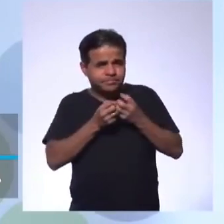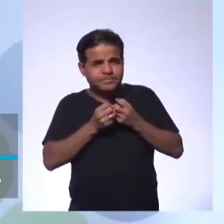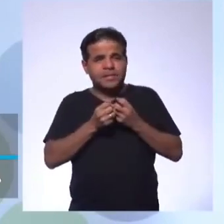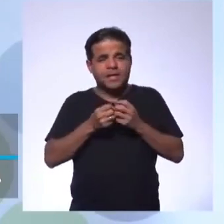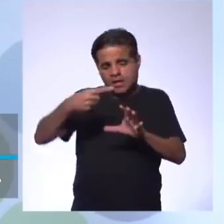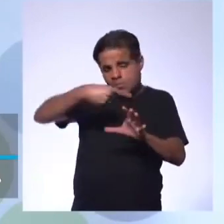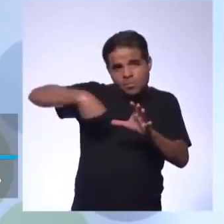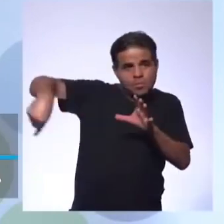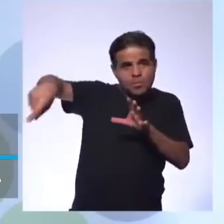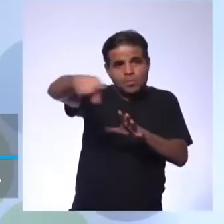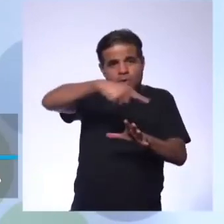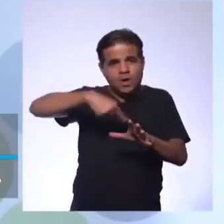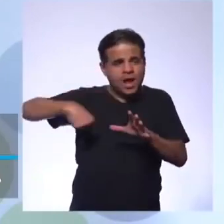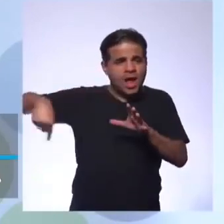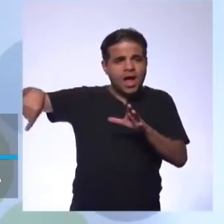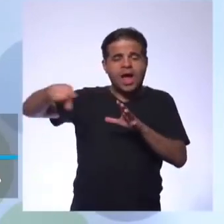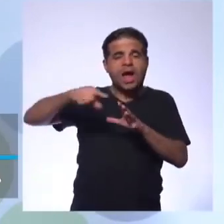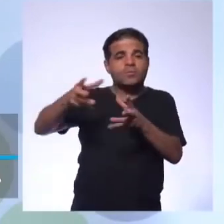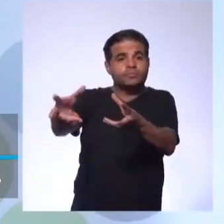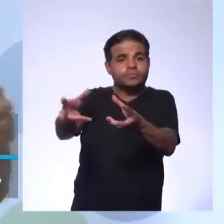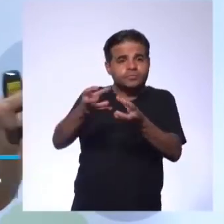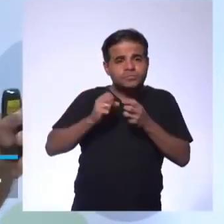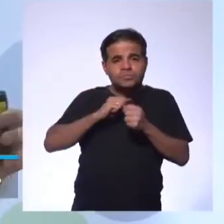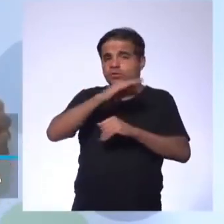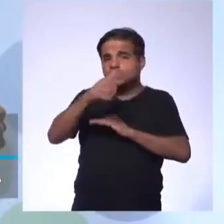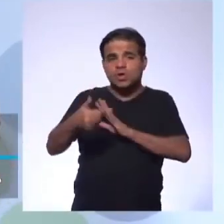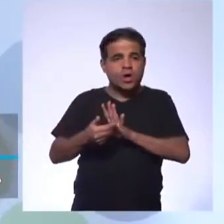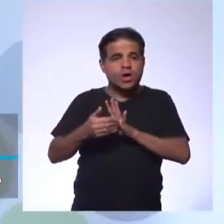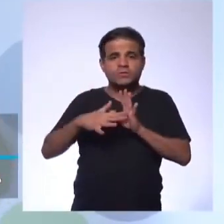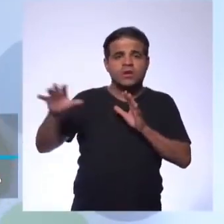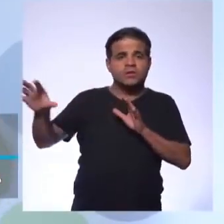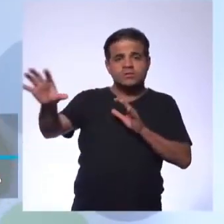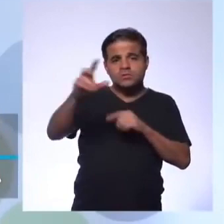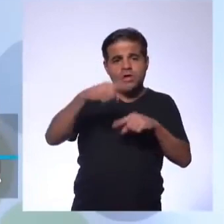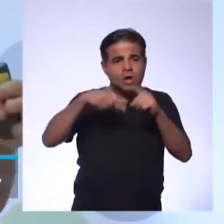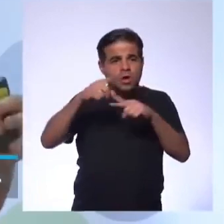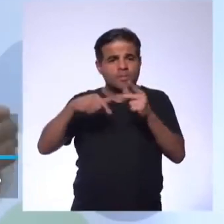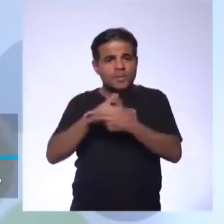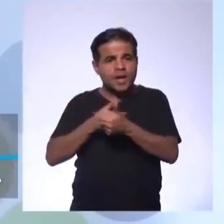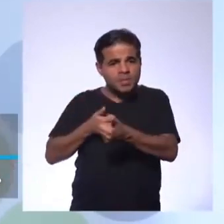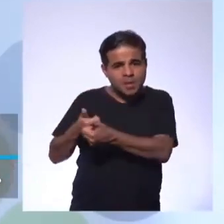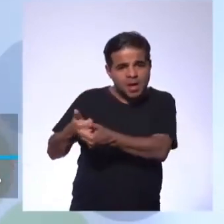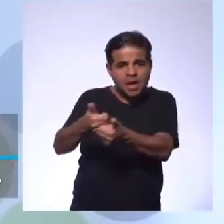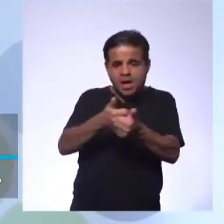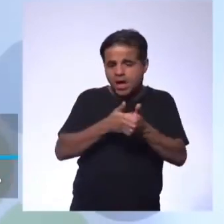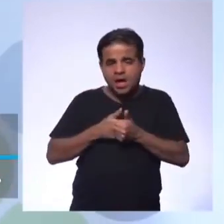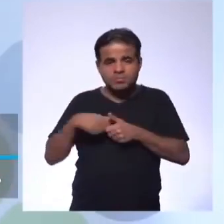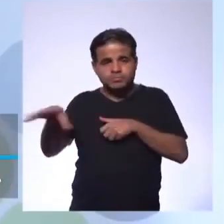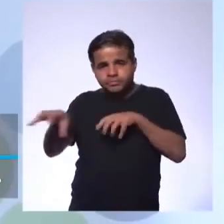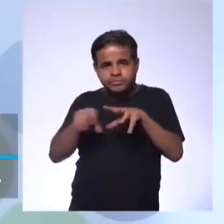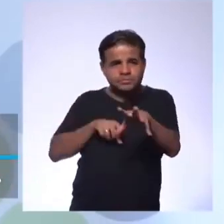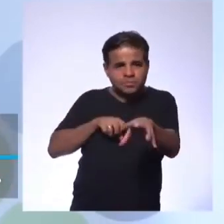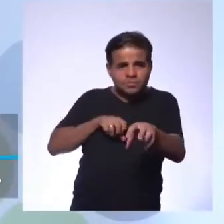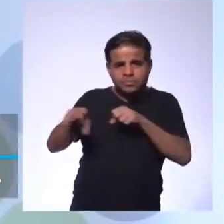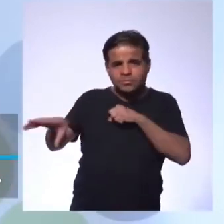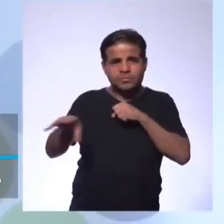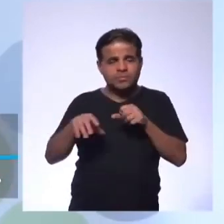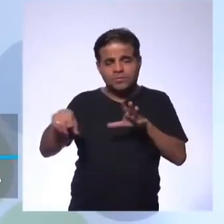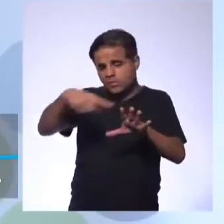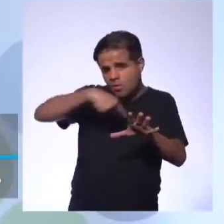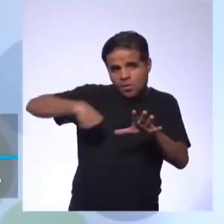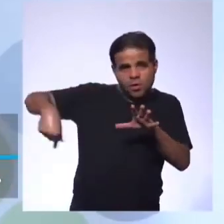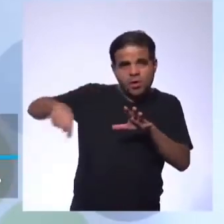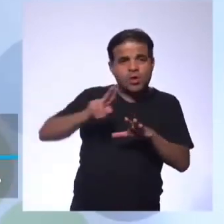aquele buraco que vai puxando tudo, inclusive todos os objetos que estão por perto. Então fica uma espécie de buraco